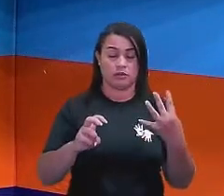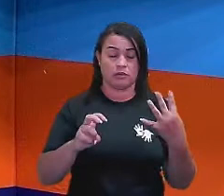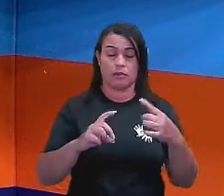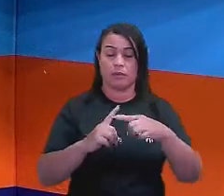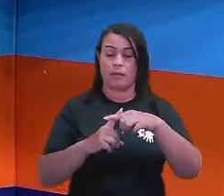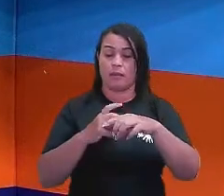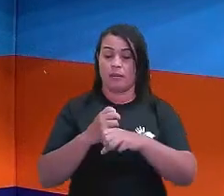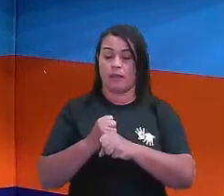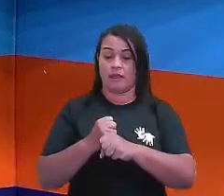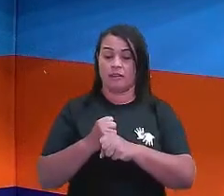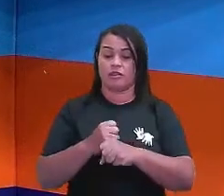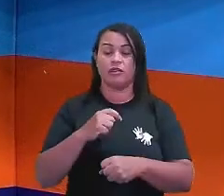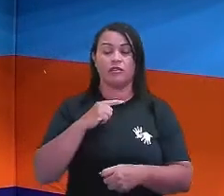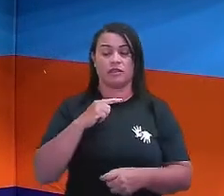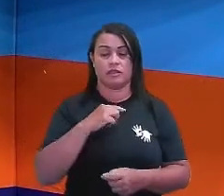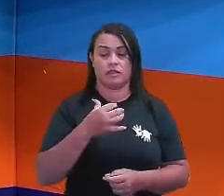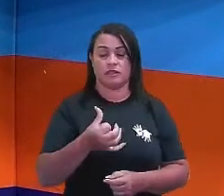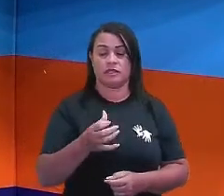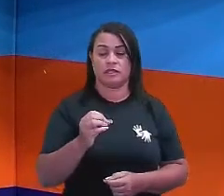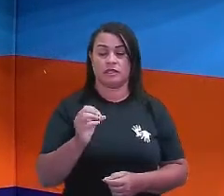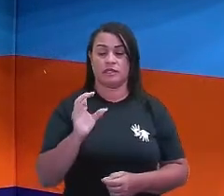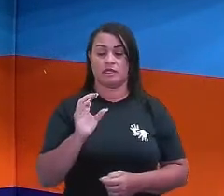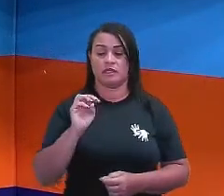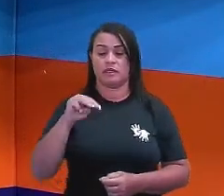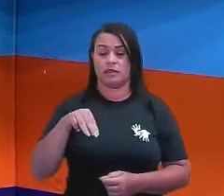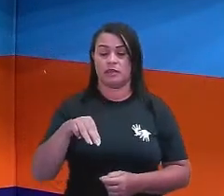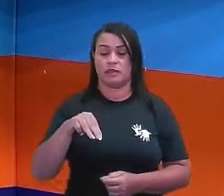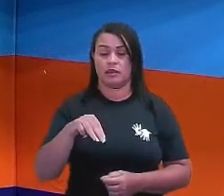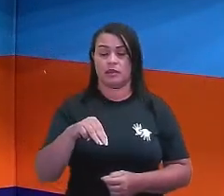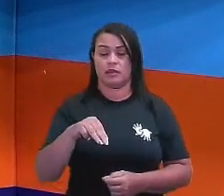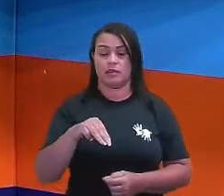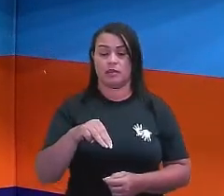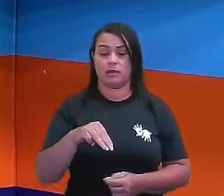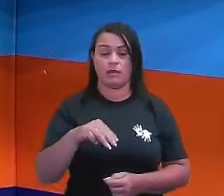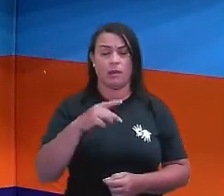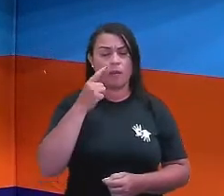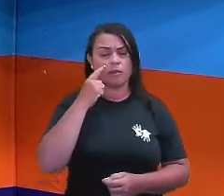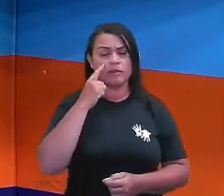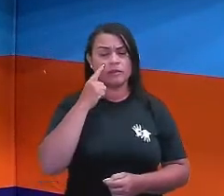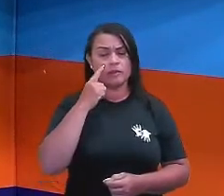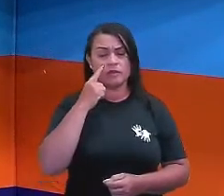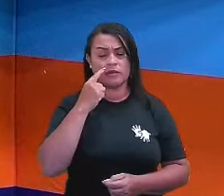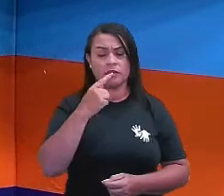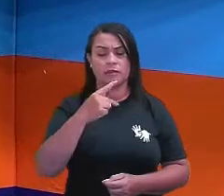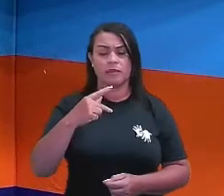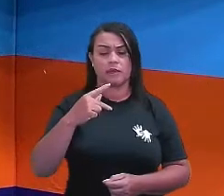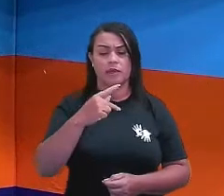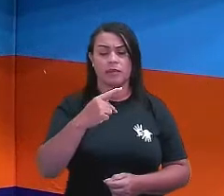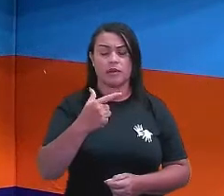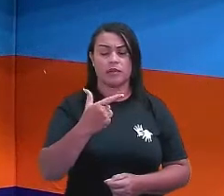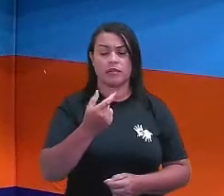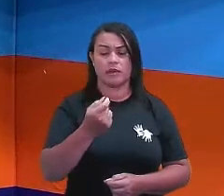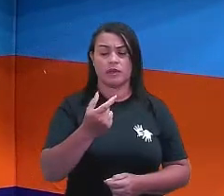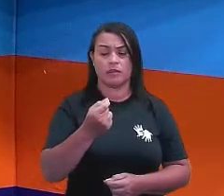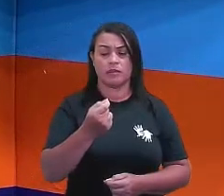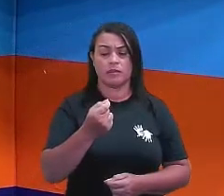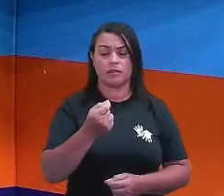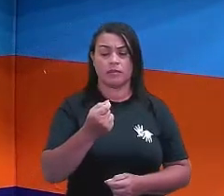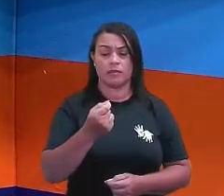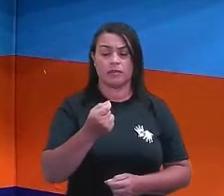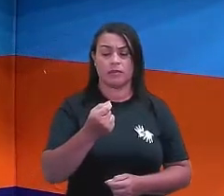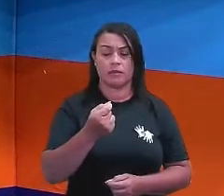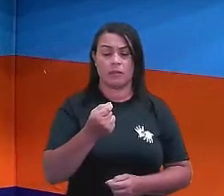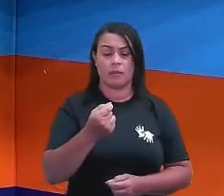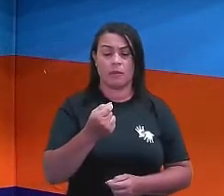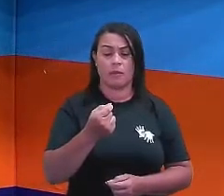4 vezes, eu vou ter quem? 60 centímetros. Analise o seguinte, gente, no perímetro. 20